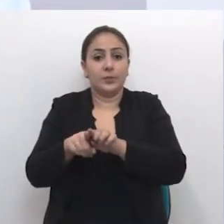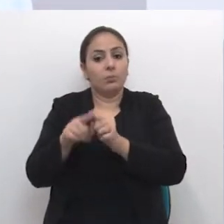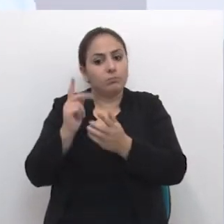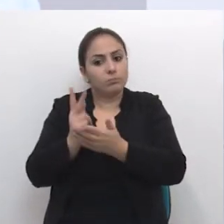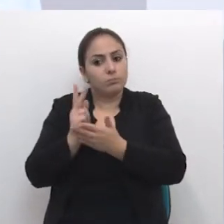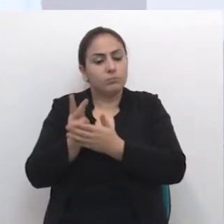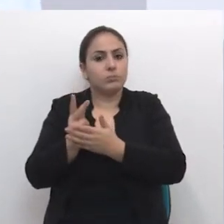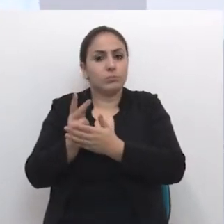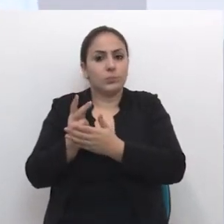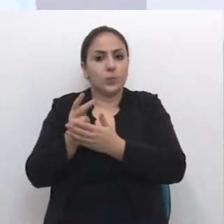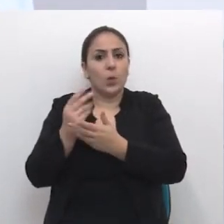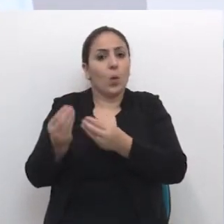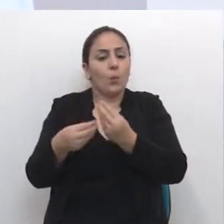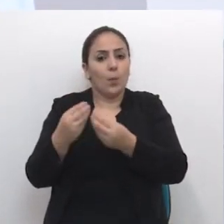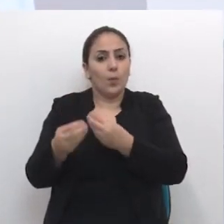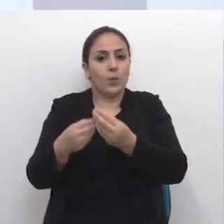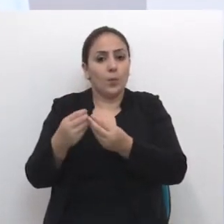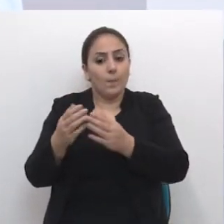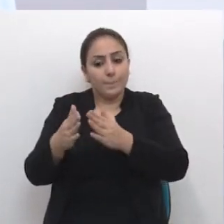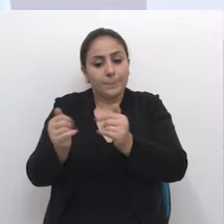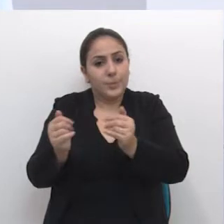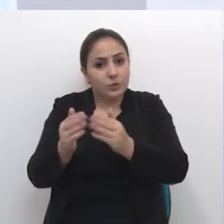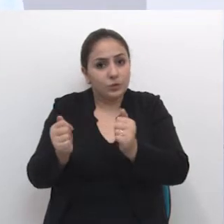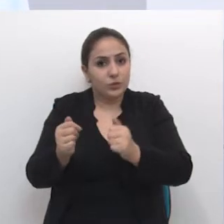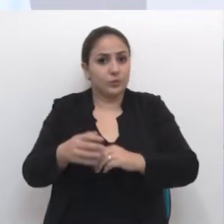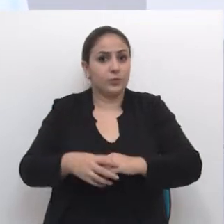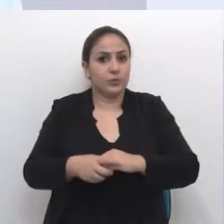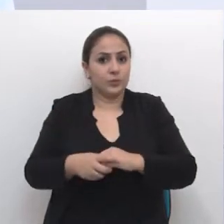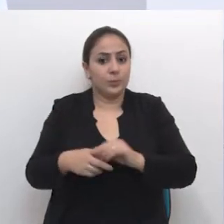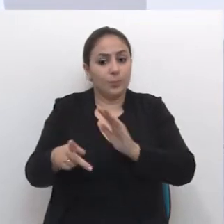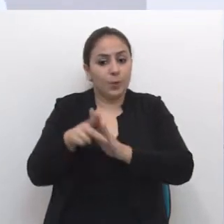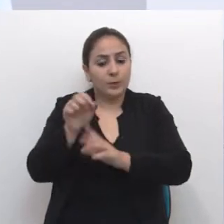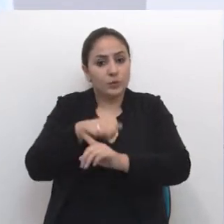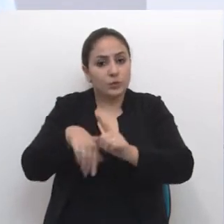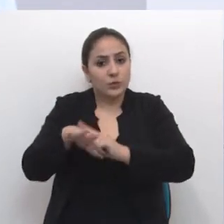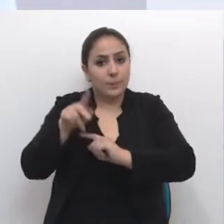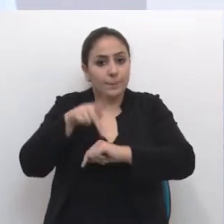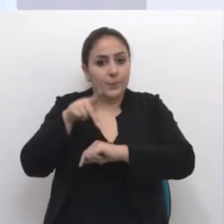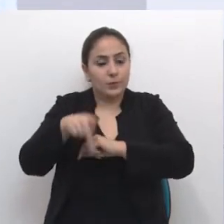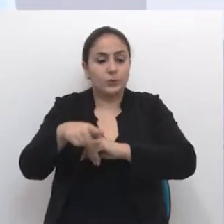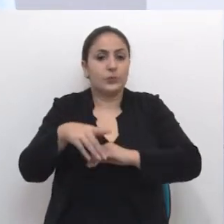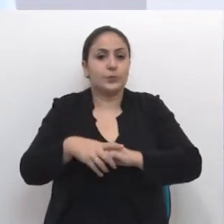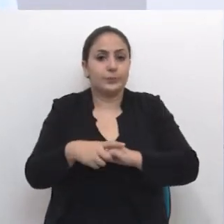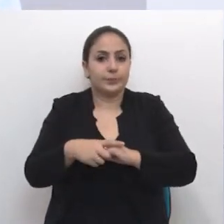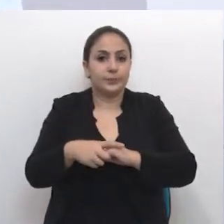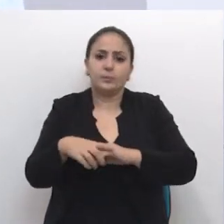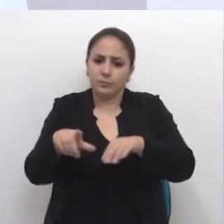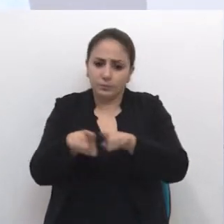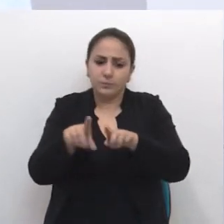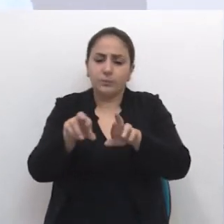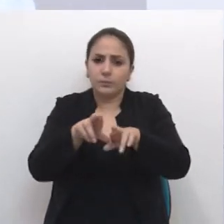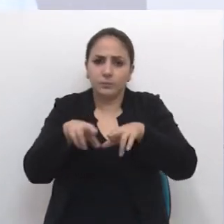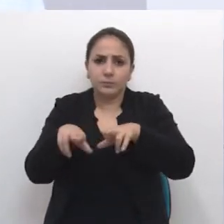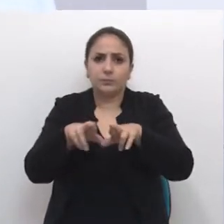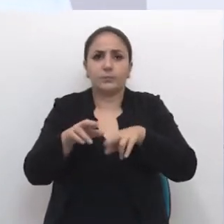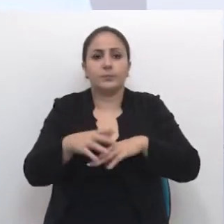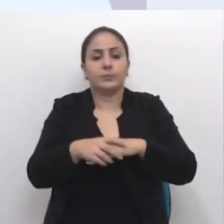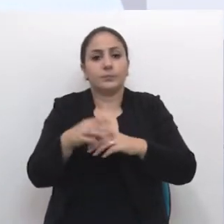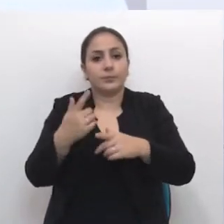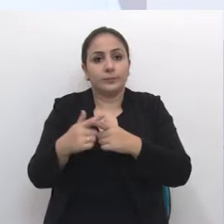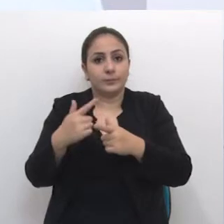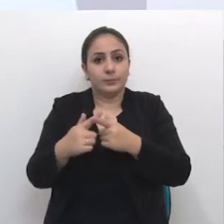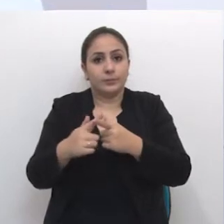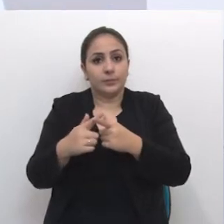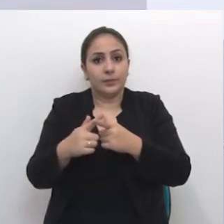servindo o pedido da sociedade de Passo Fundo e da região, porque tem muita gente.